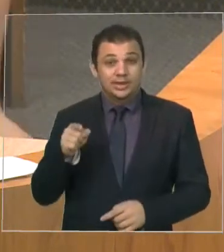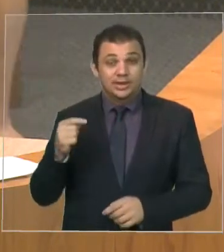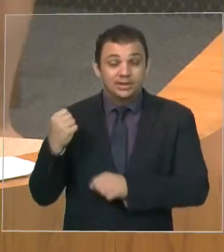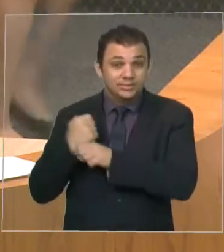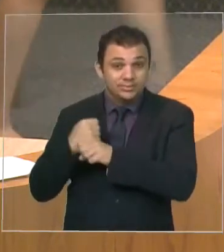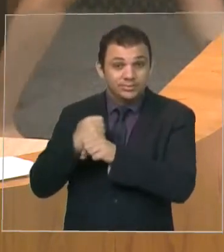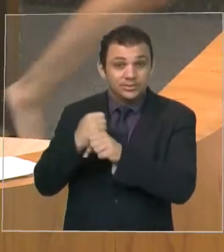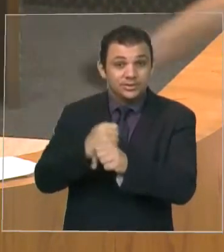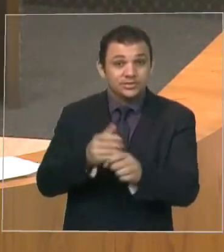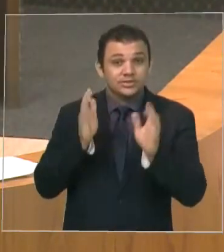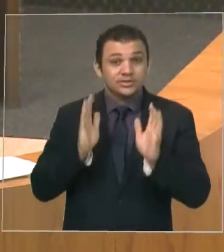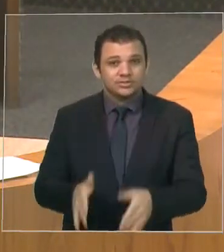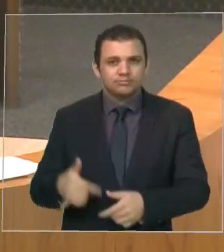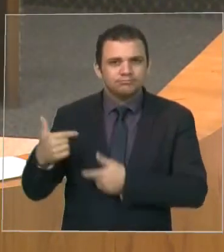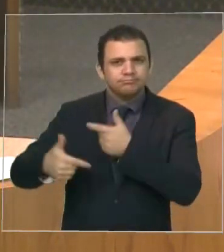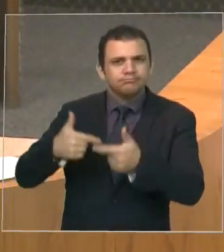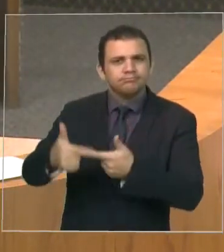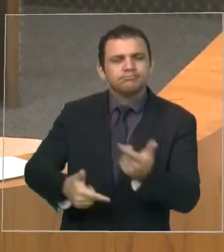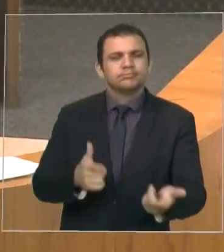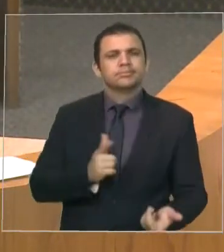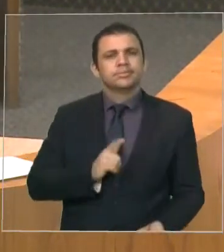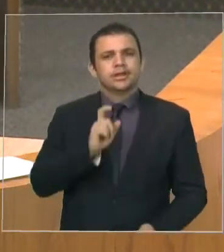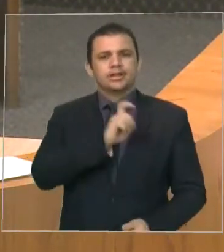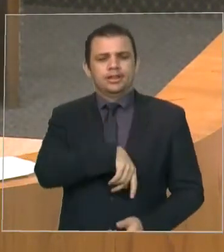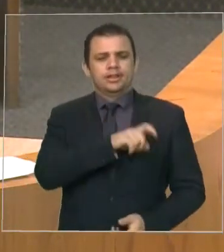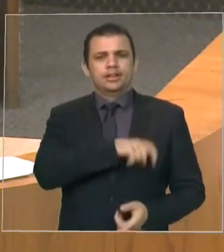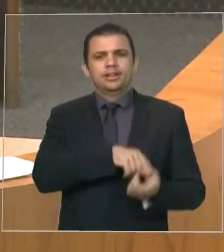pura maldade.